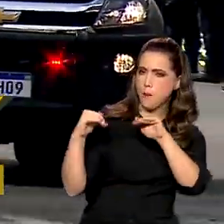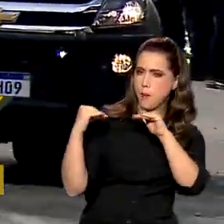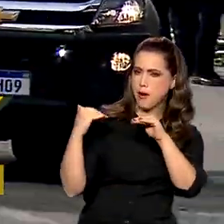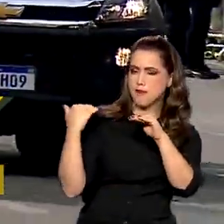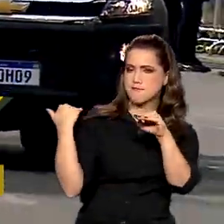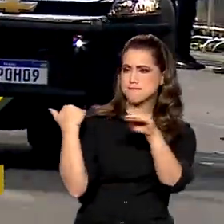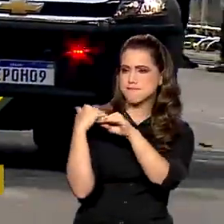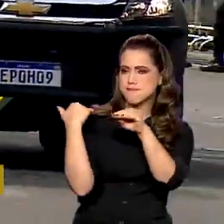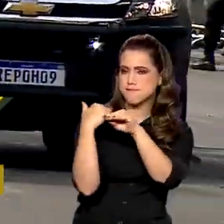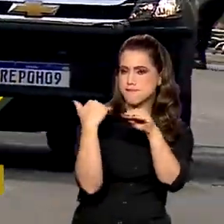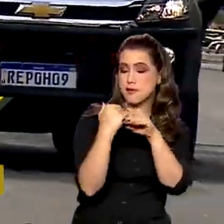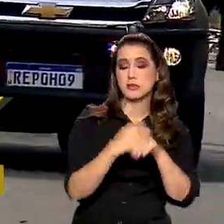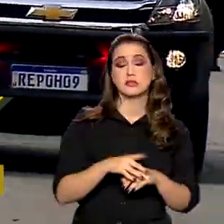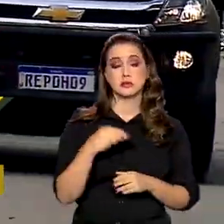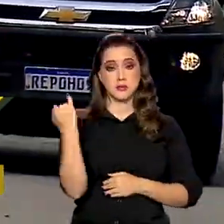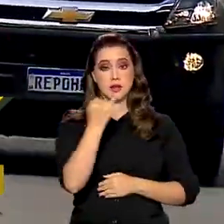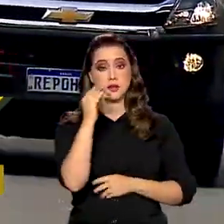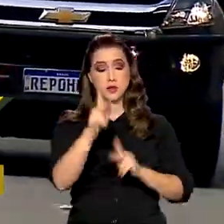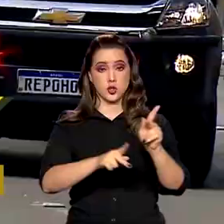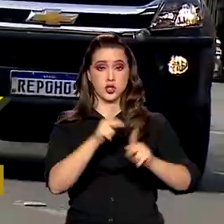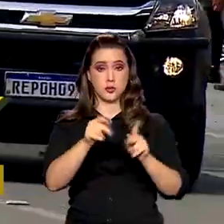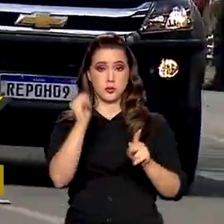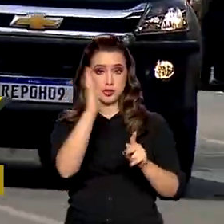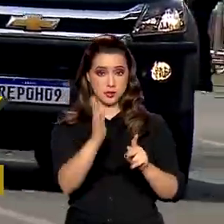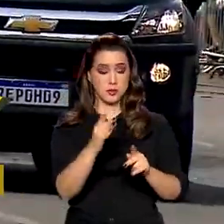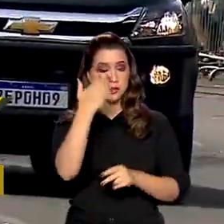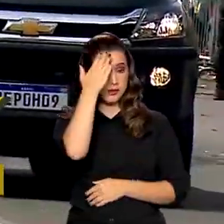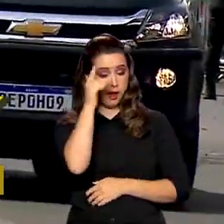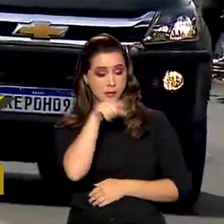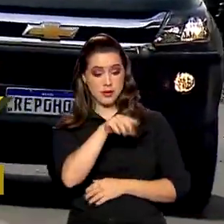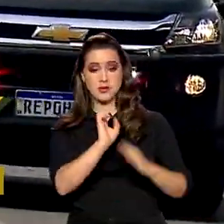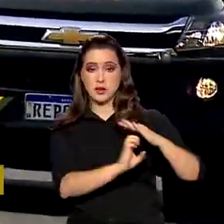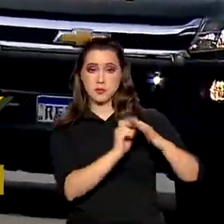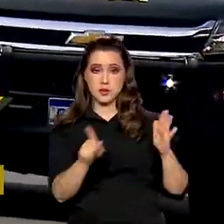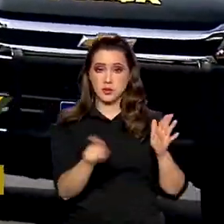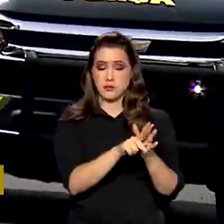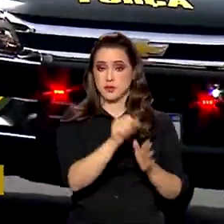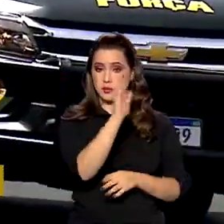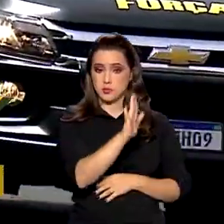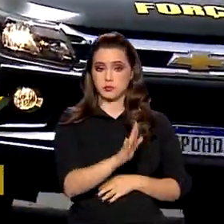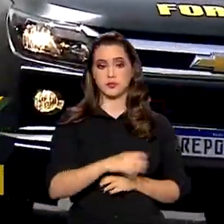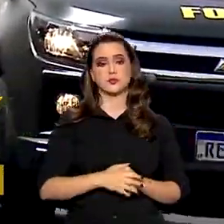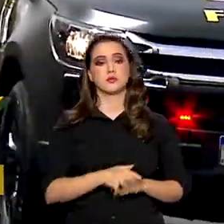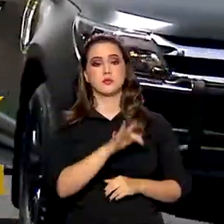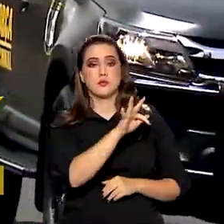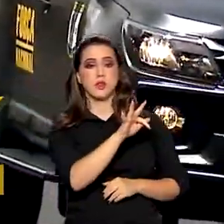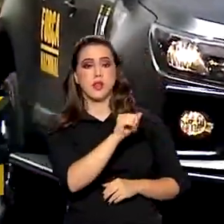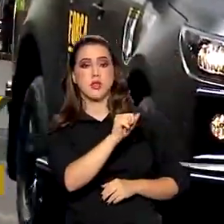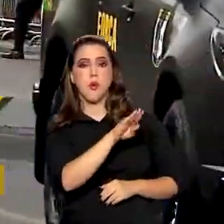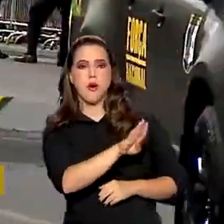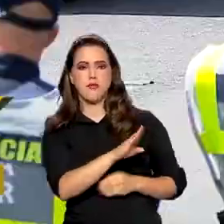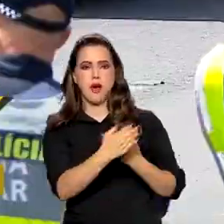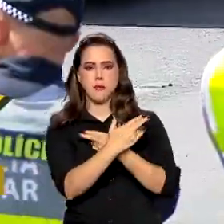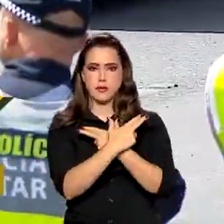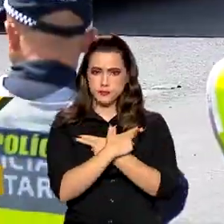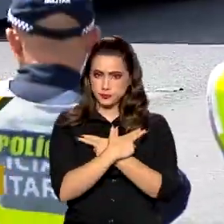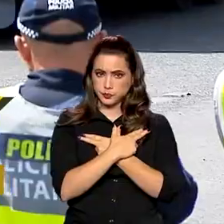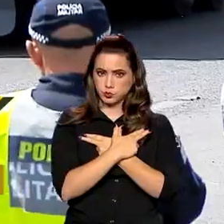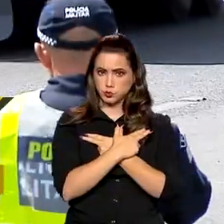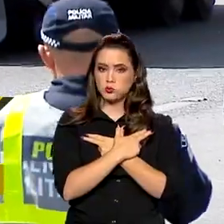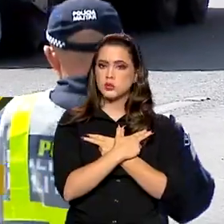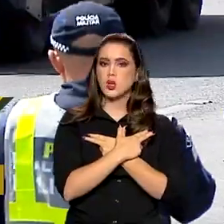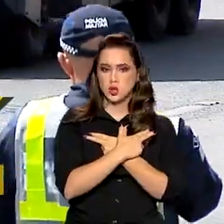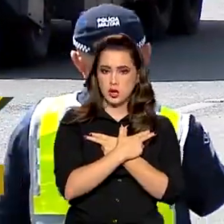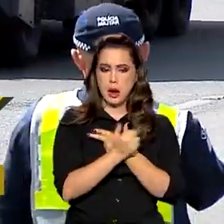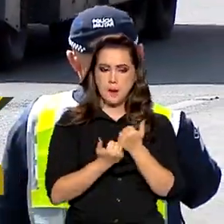que isso é uma empresa brasileira, né? Então, a FAB contribuiu muito para o crescimento dessa empresa,